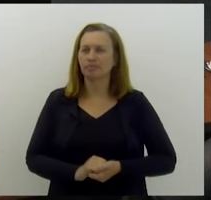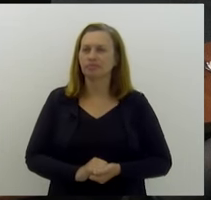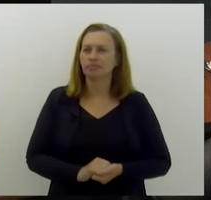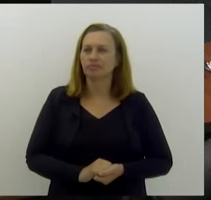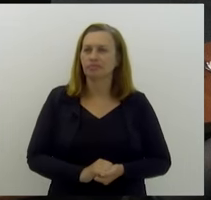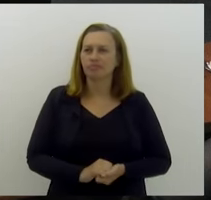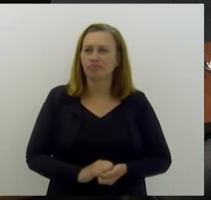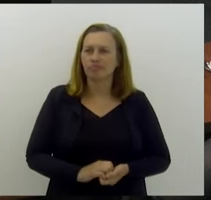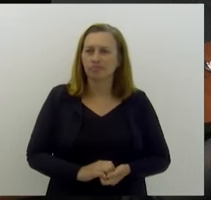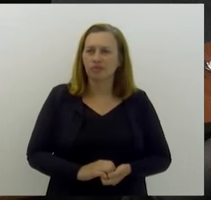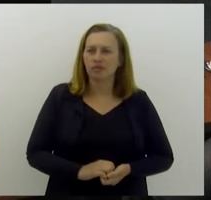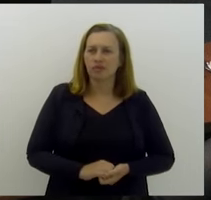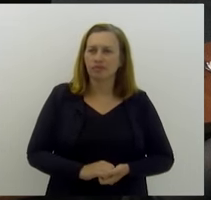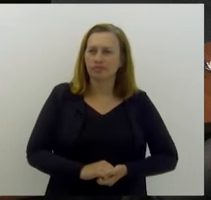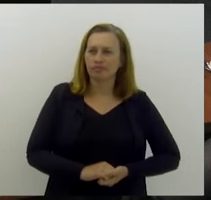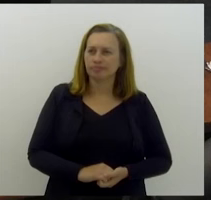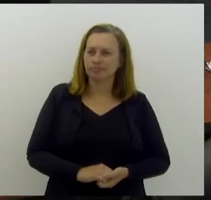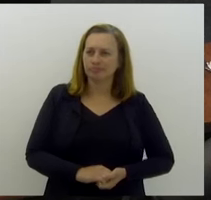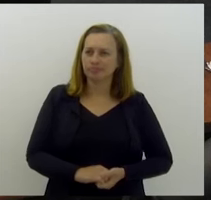referência